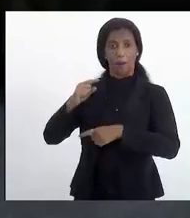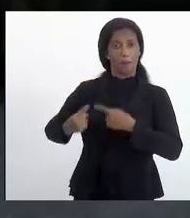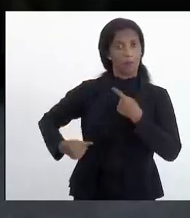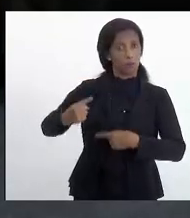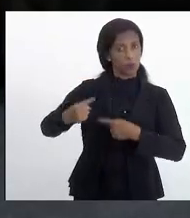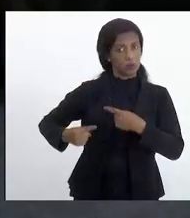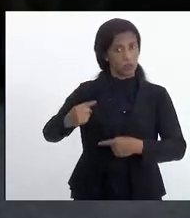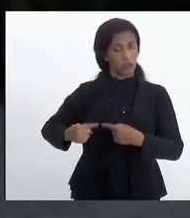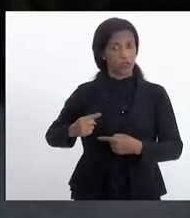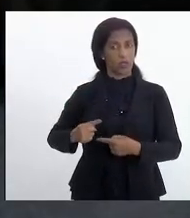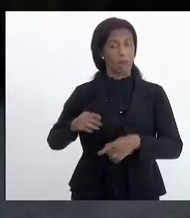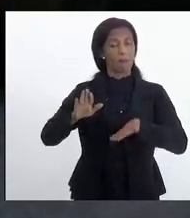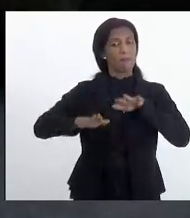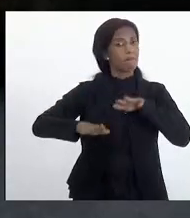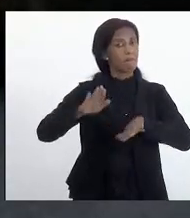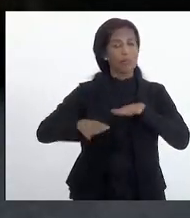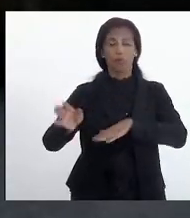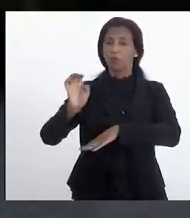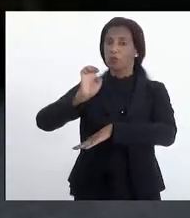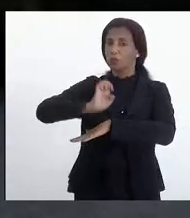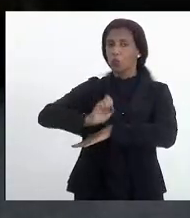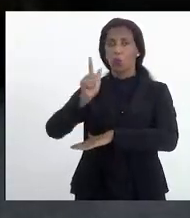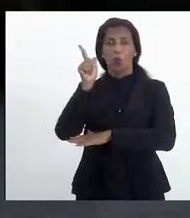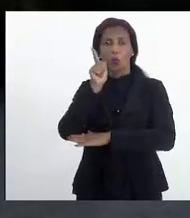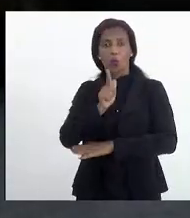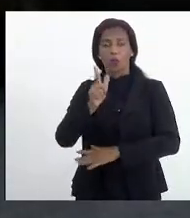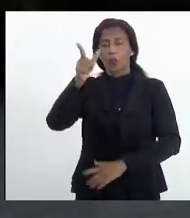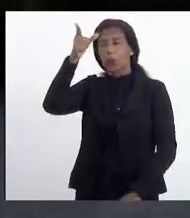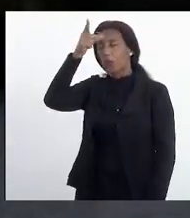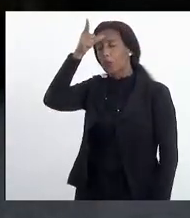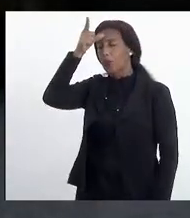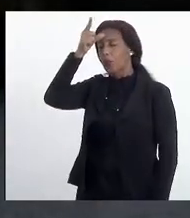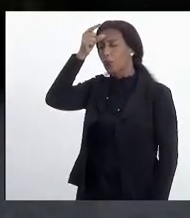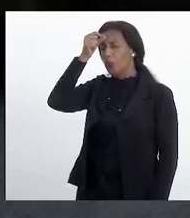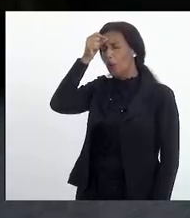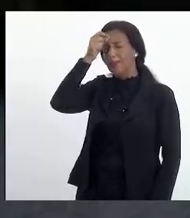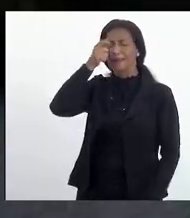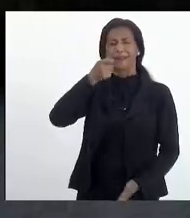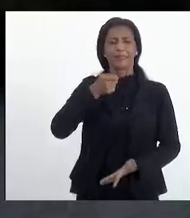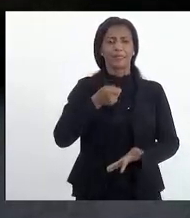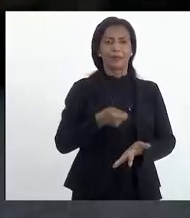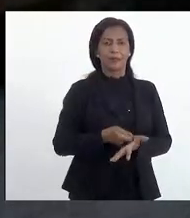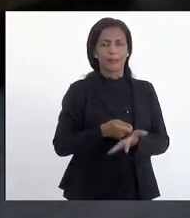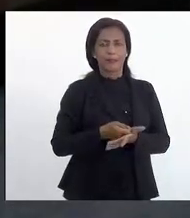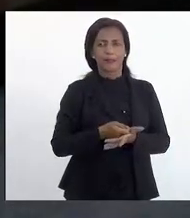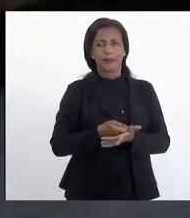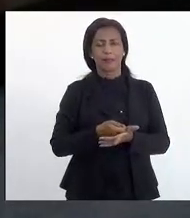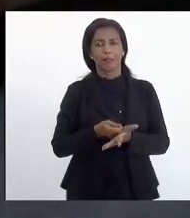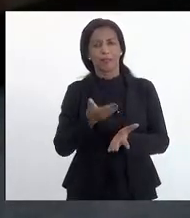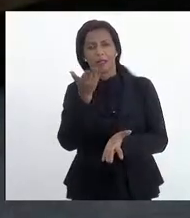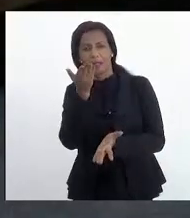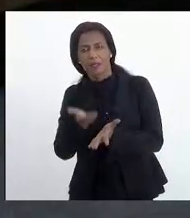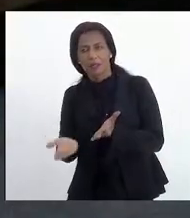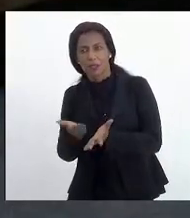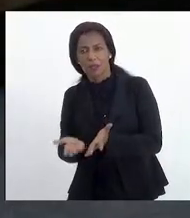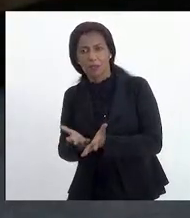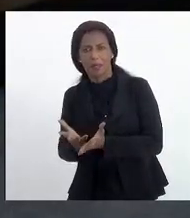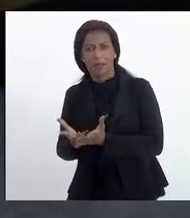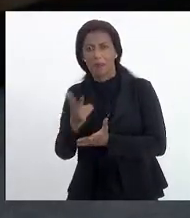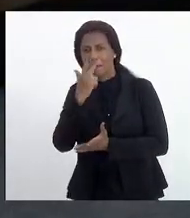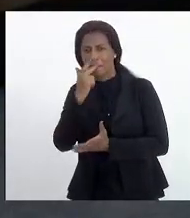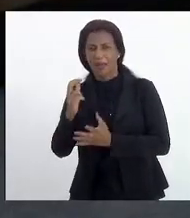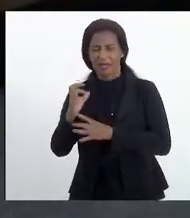seguida, mesmo quando o estado conseguiu respirar, de manter a recomposição das perdas se